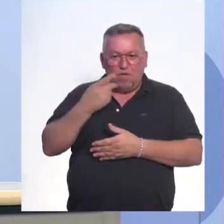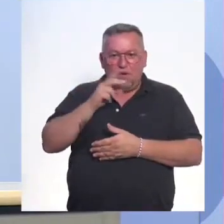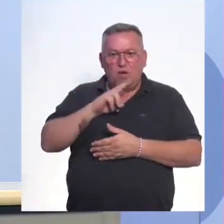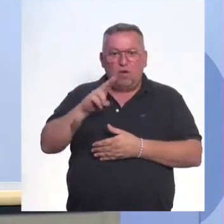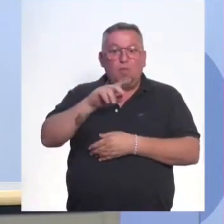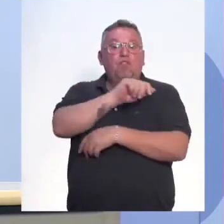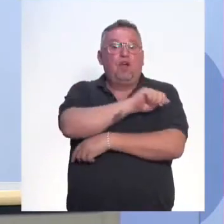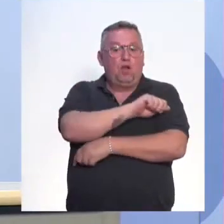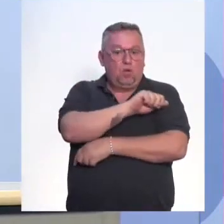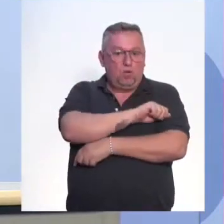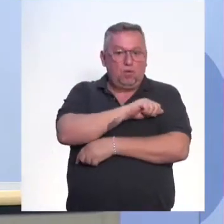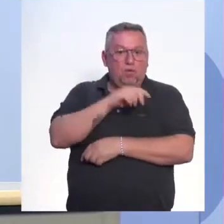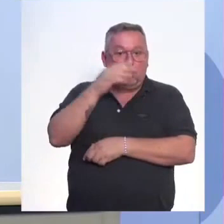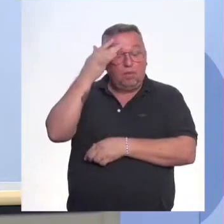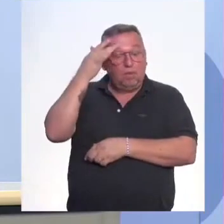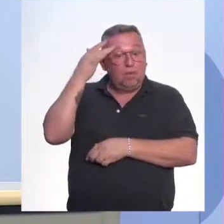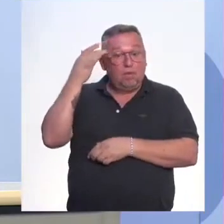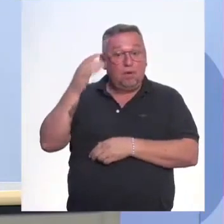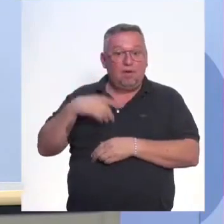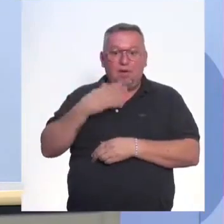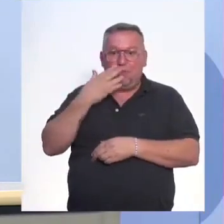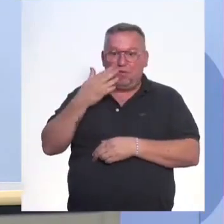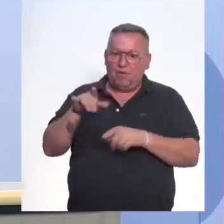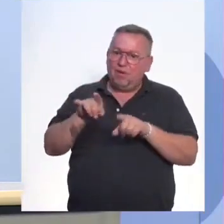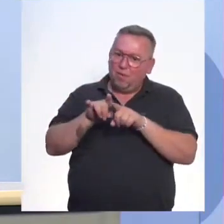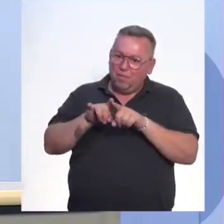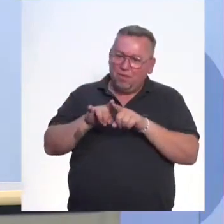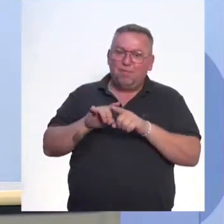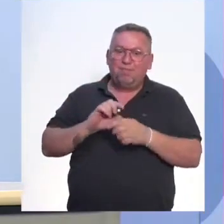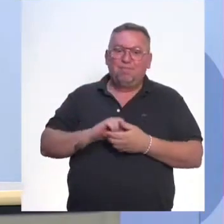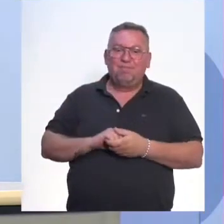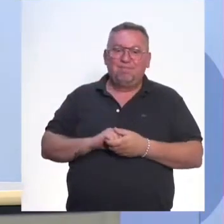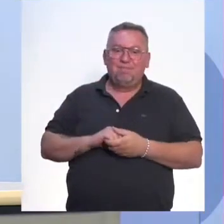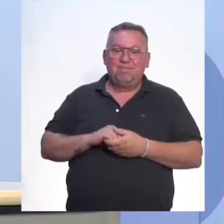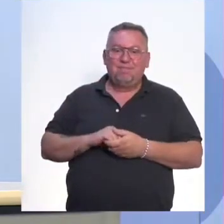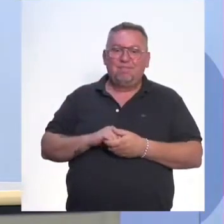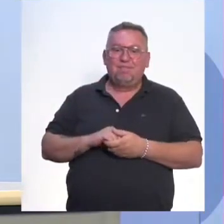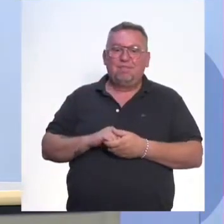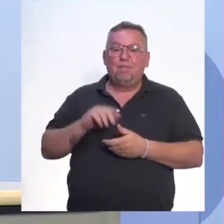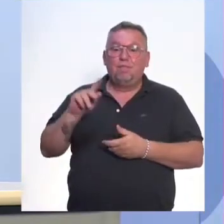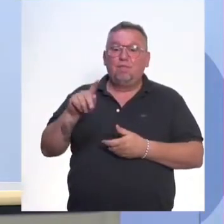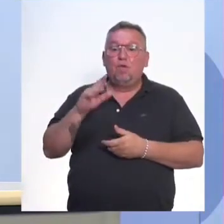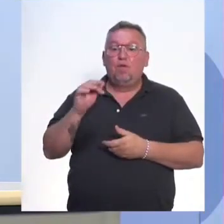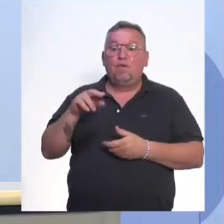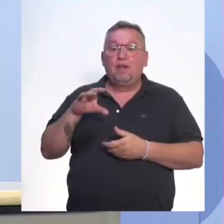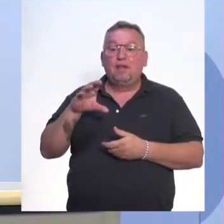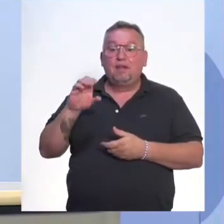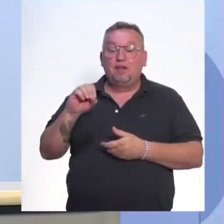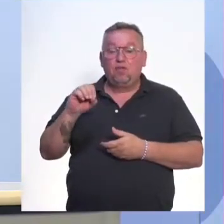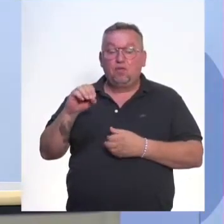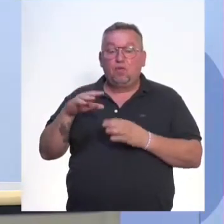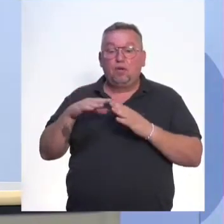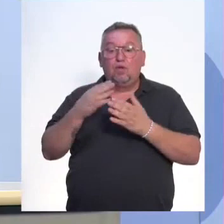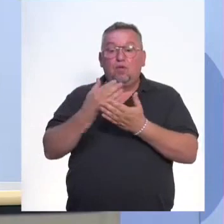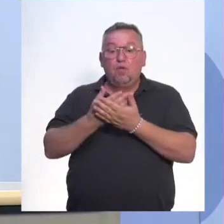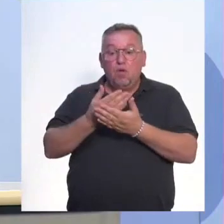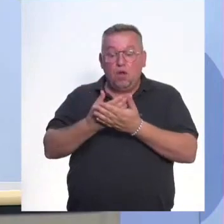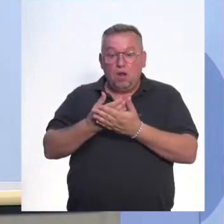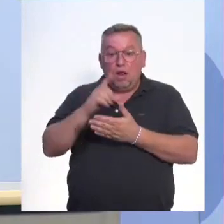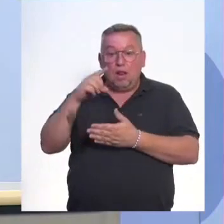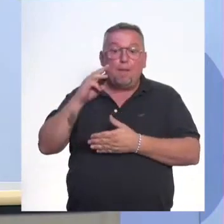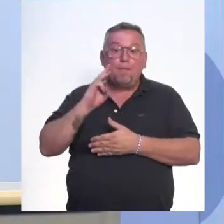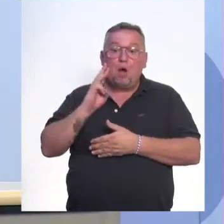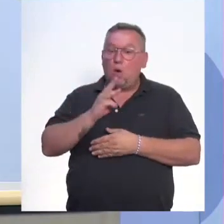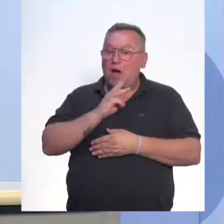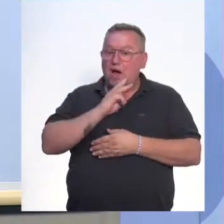de aluno, tá, pessoal? Então, porque pediram aqui, então, a pedidos. Quero mandar um abraço para o professor Francisco, da Escola João Ricardo Borges de Lima, de